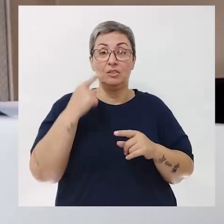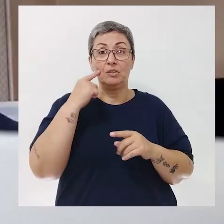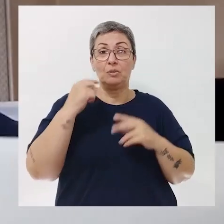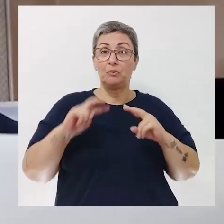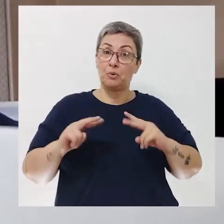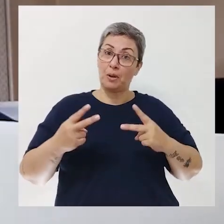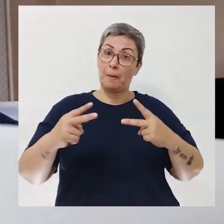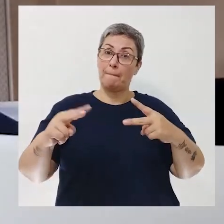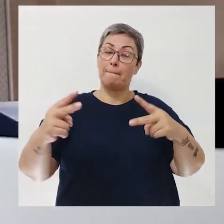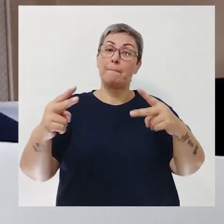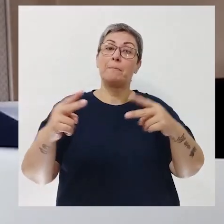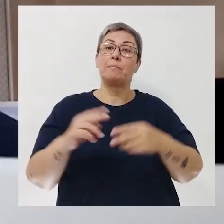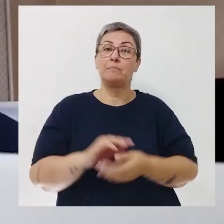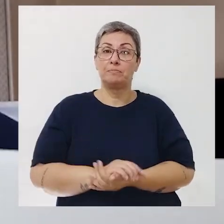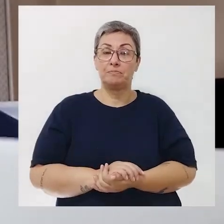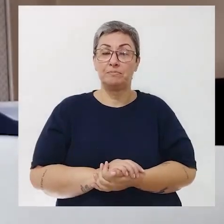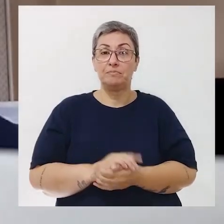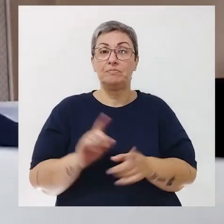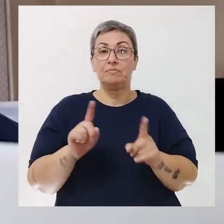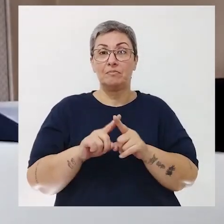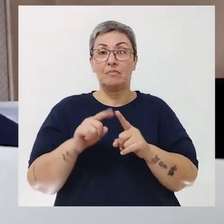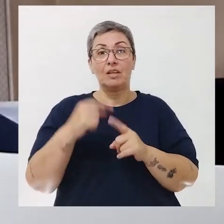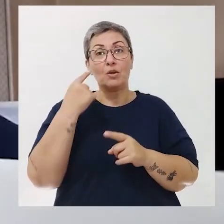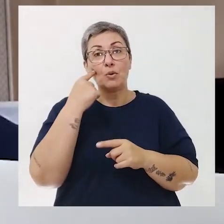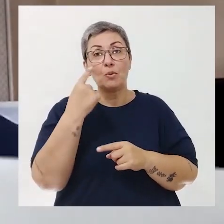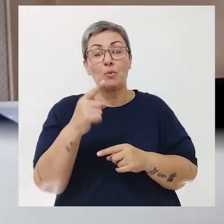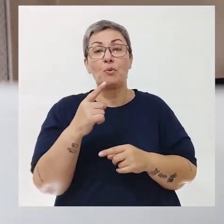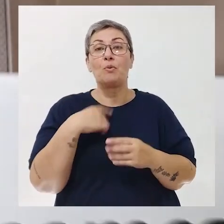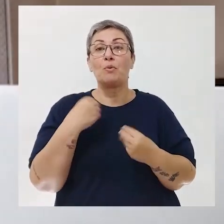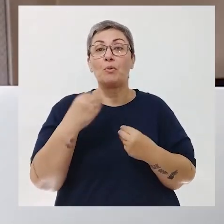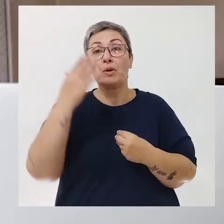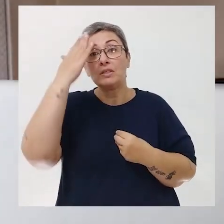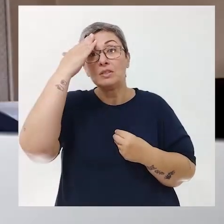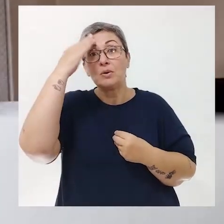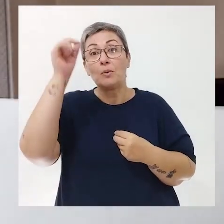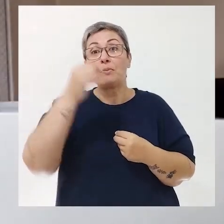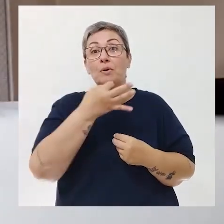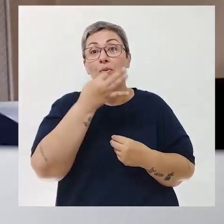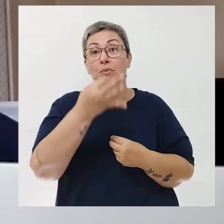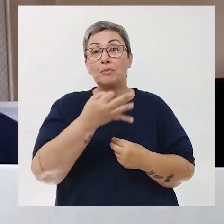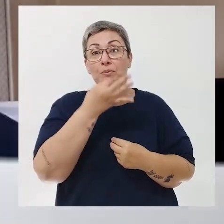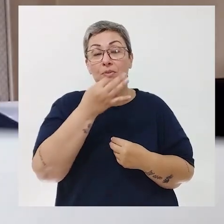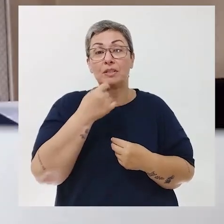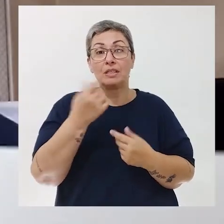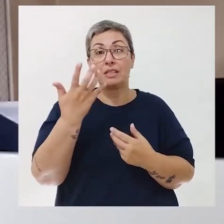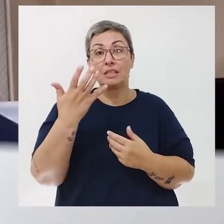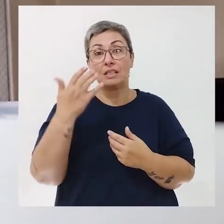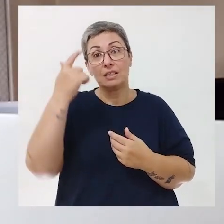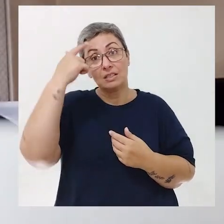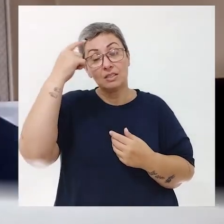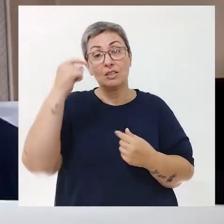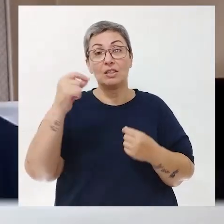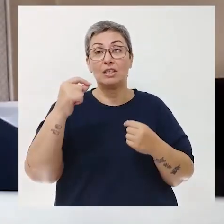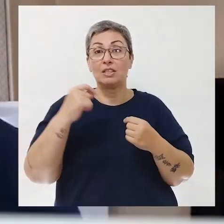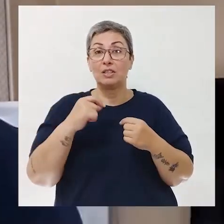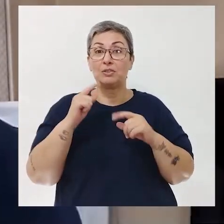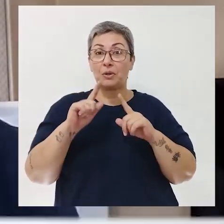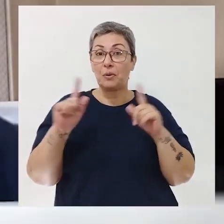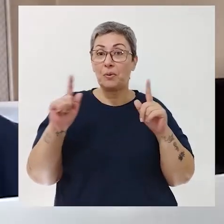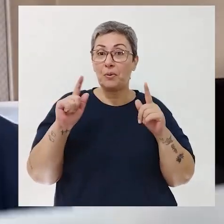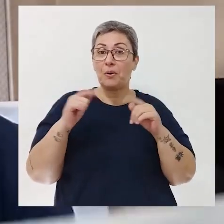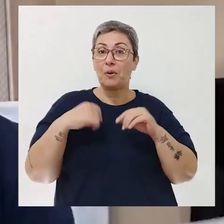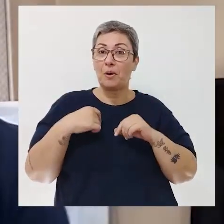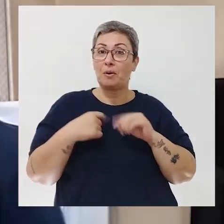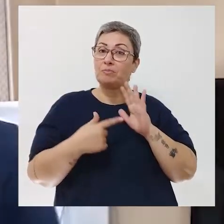você compartilhar, a gente quer saber a sua opinião, a gente quer a sua